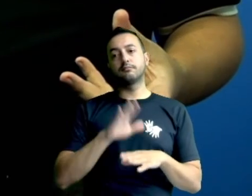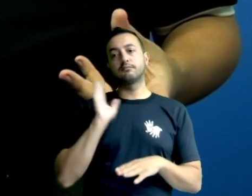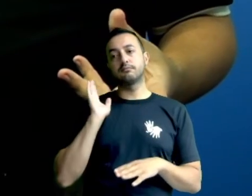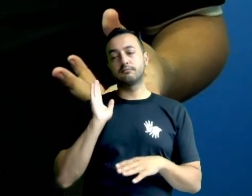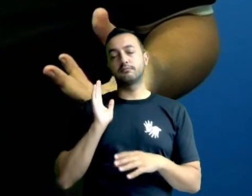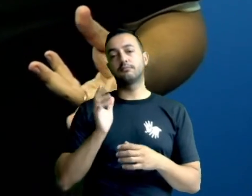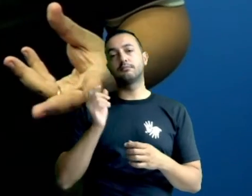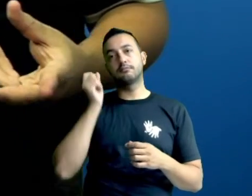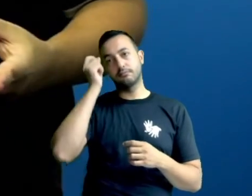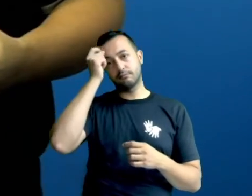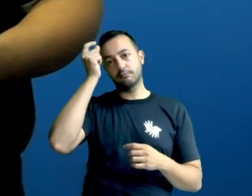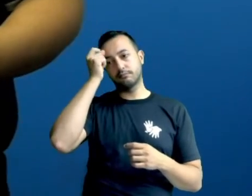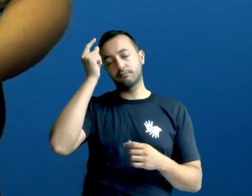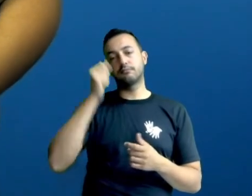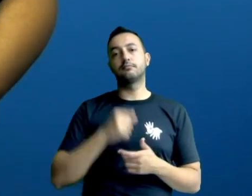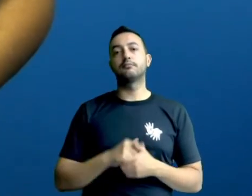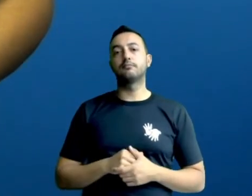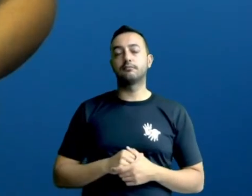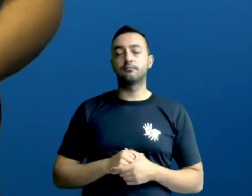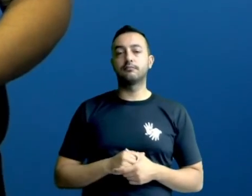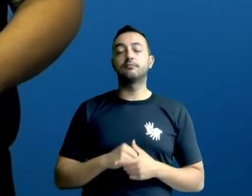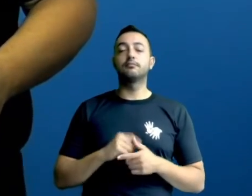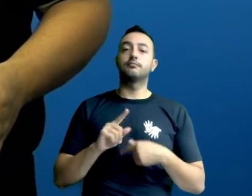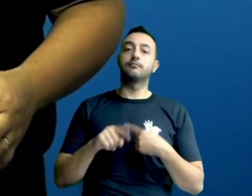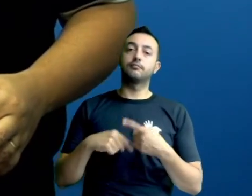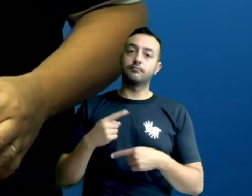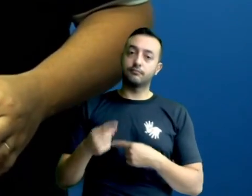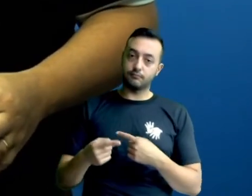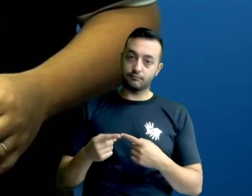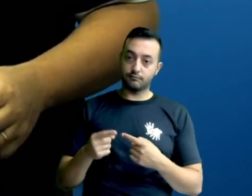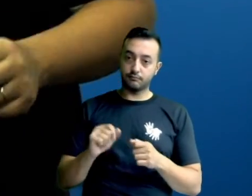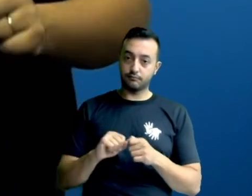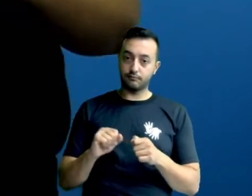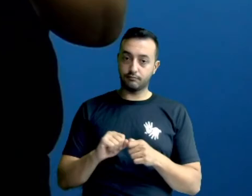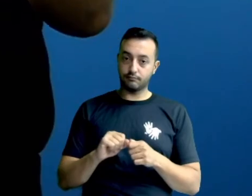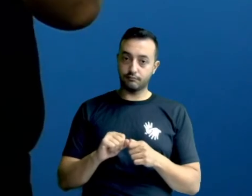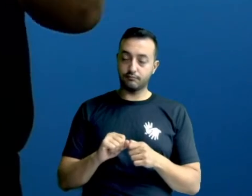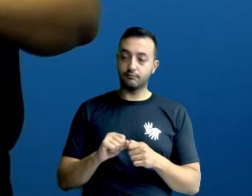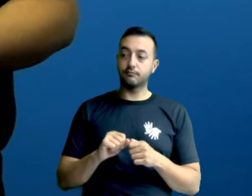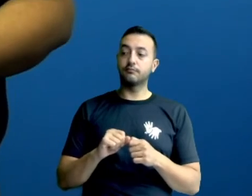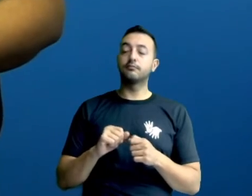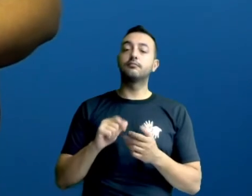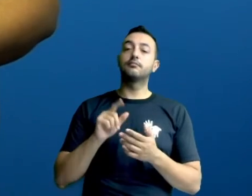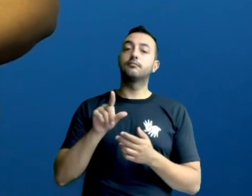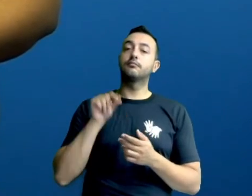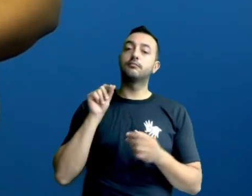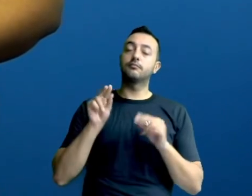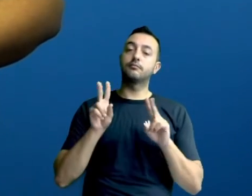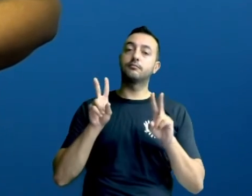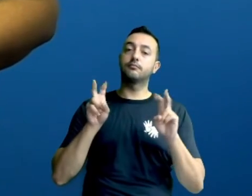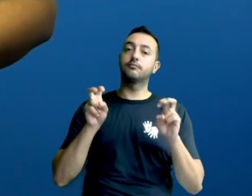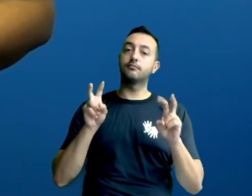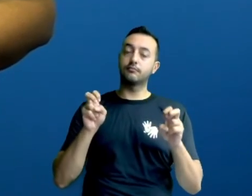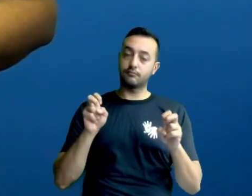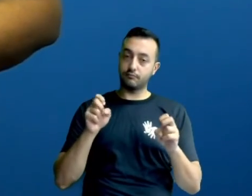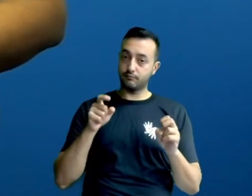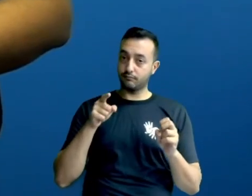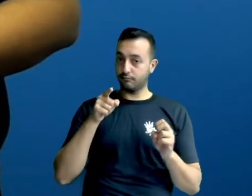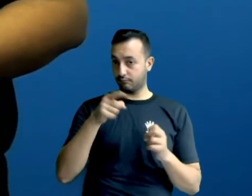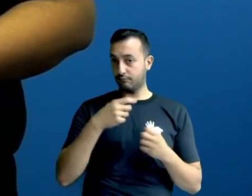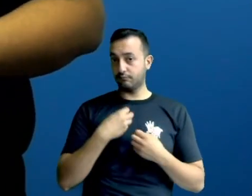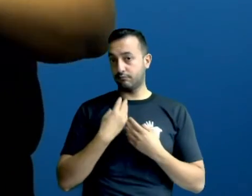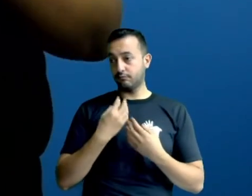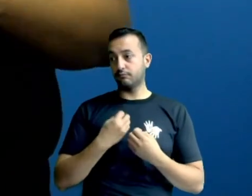transbordar a sua criatividade. Depois de você fazer isso, você vai escolher um tema fixo para o seu